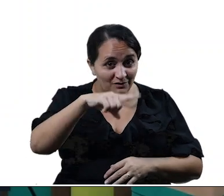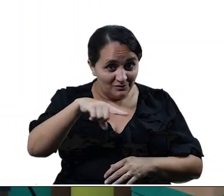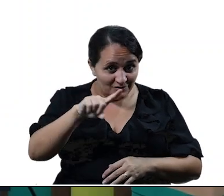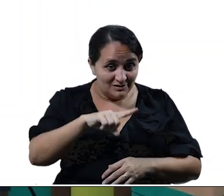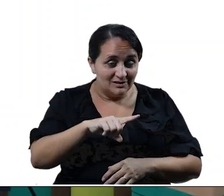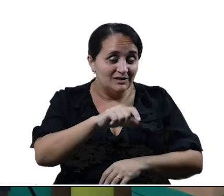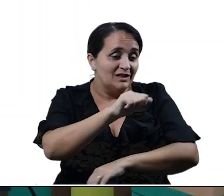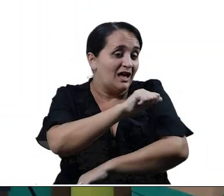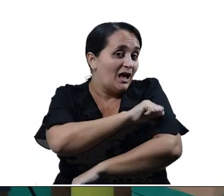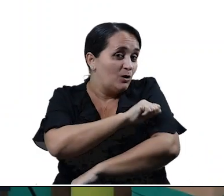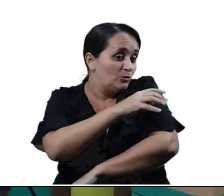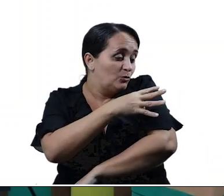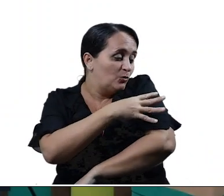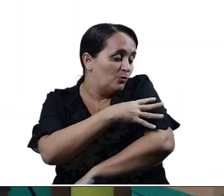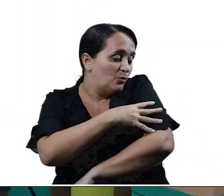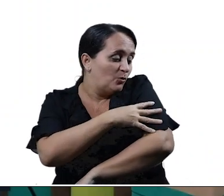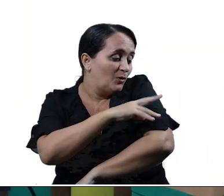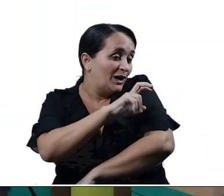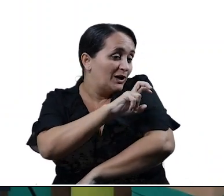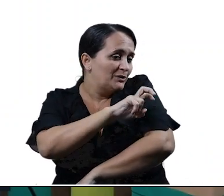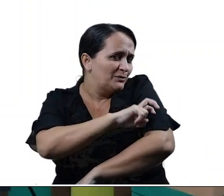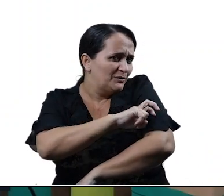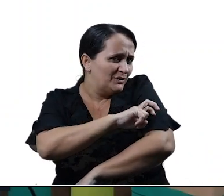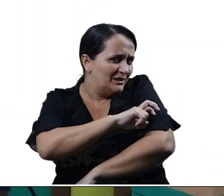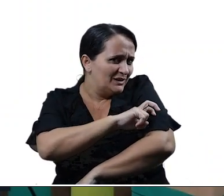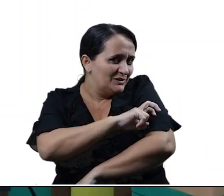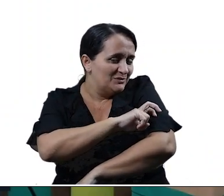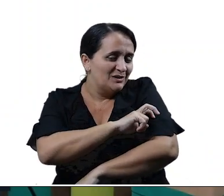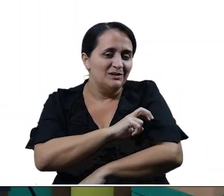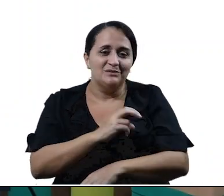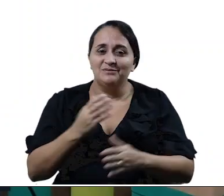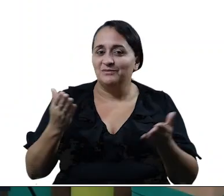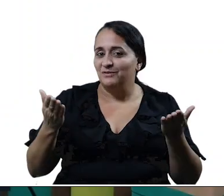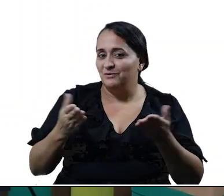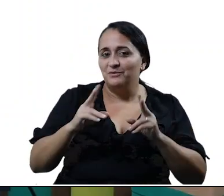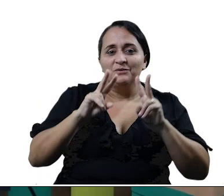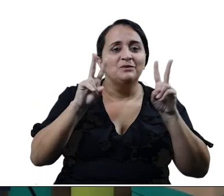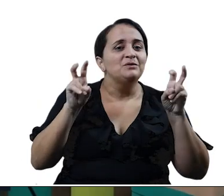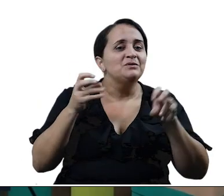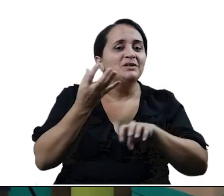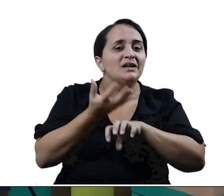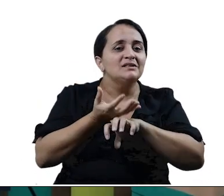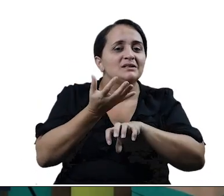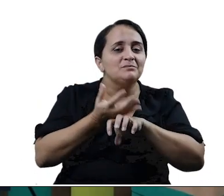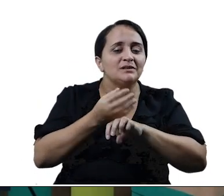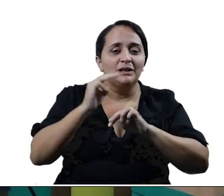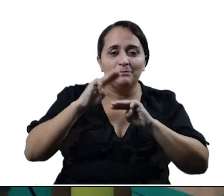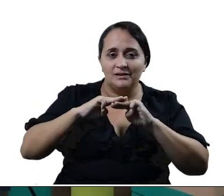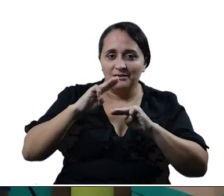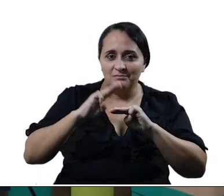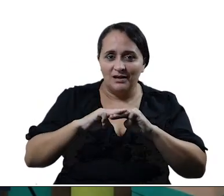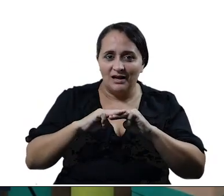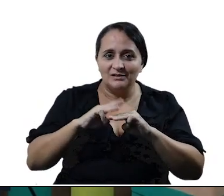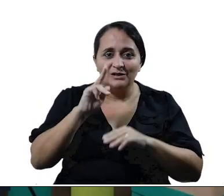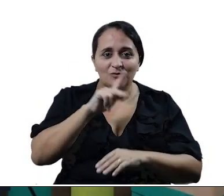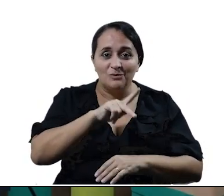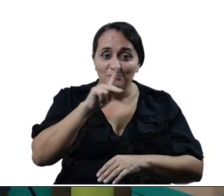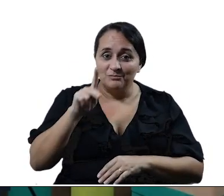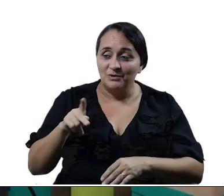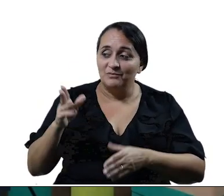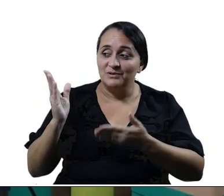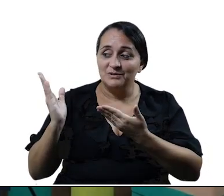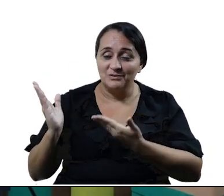do 4º e também do 5º ano e é de matemática com a professora Michele Reis. Tudo bem,